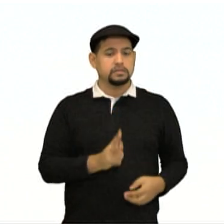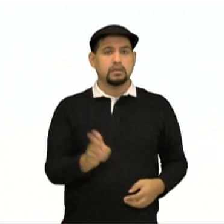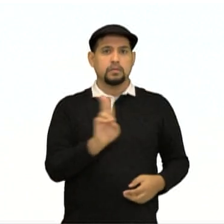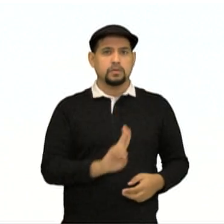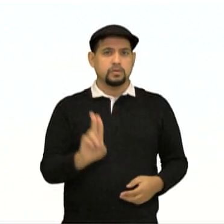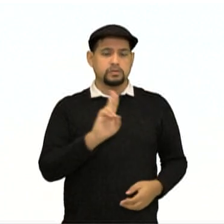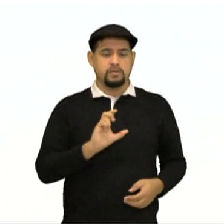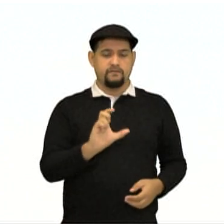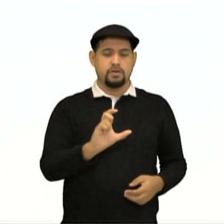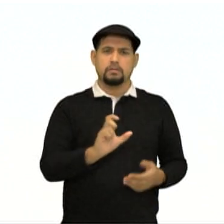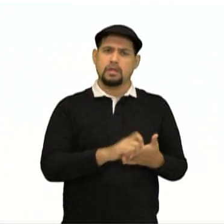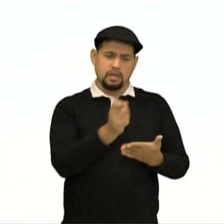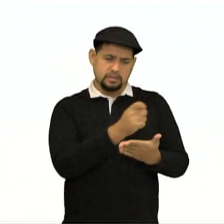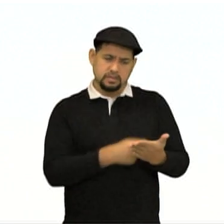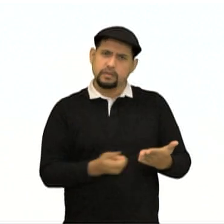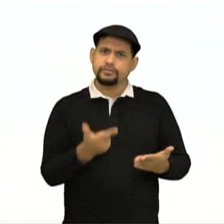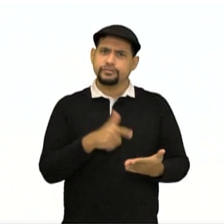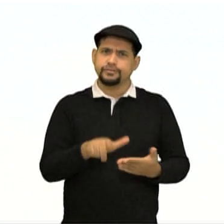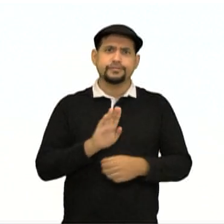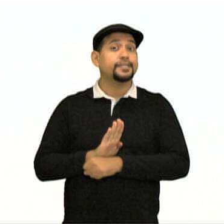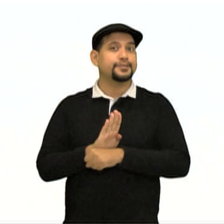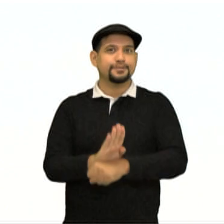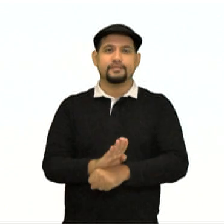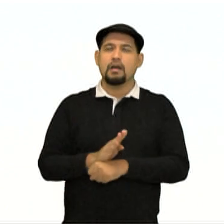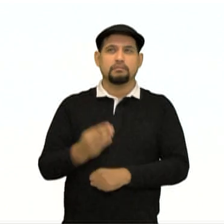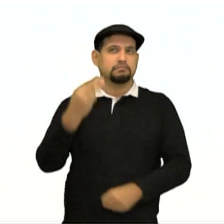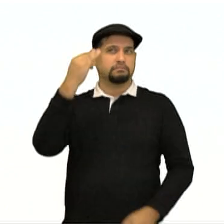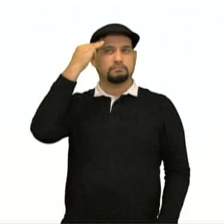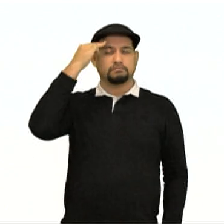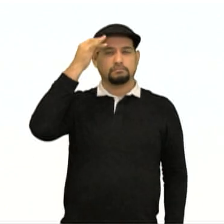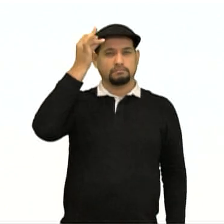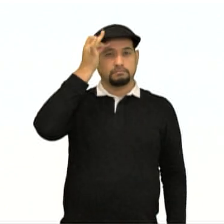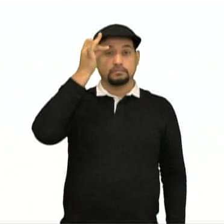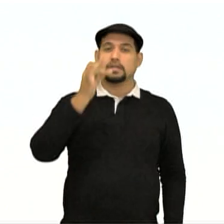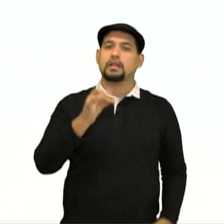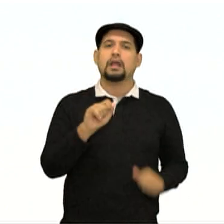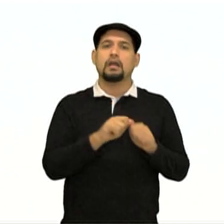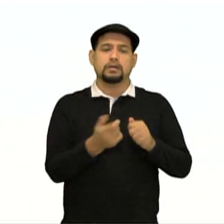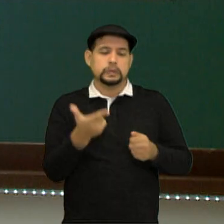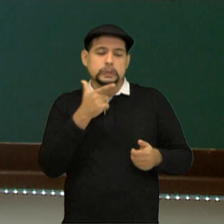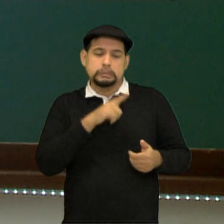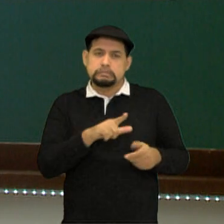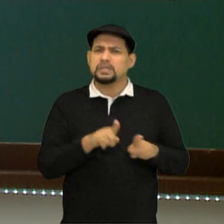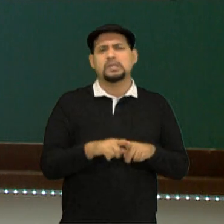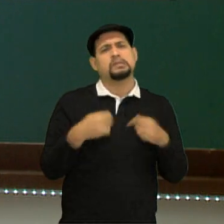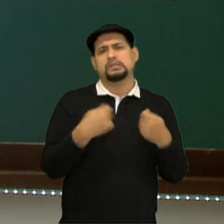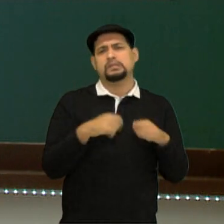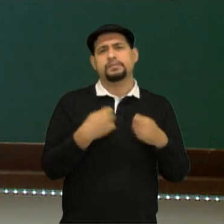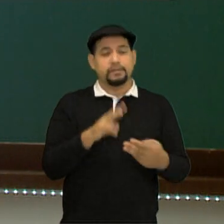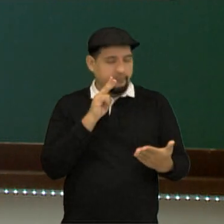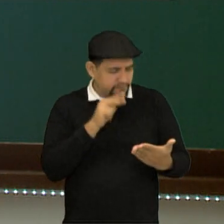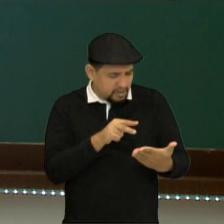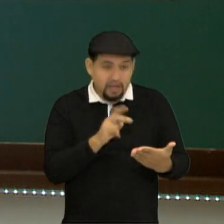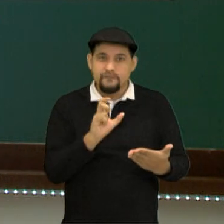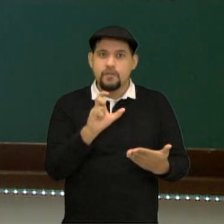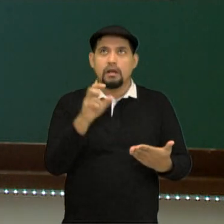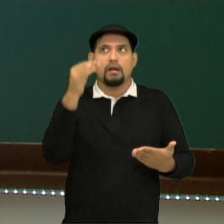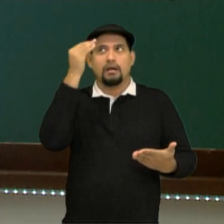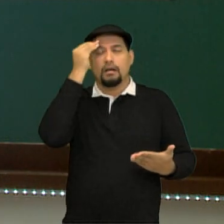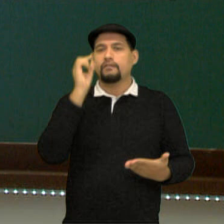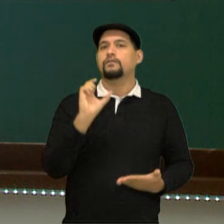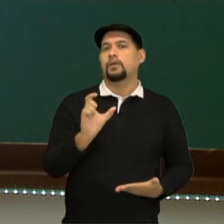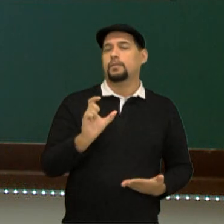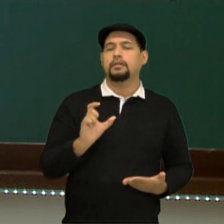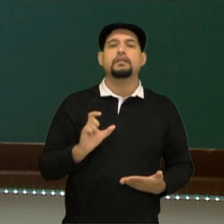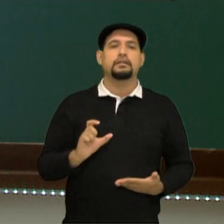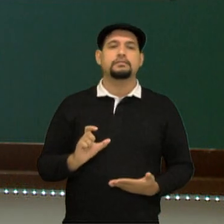fórmula, escreve ela. Vai ajudar a memorização para na hora que você conseguir. Você não precisa nem olhar a fórmula, você vai lembrar dessa